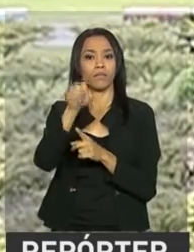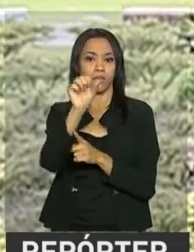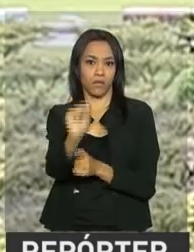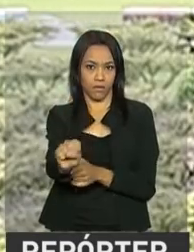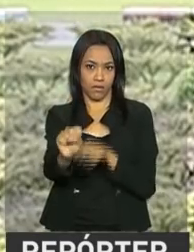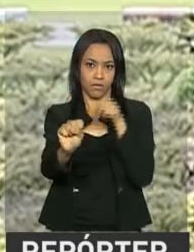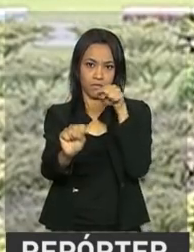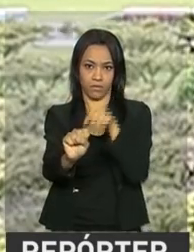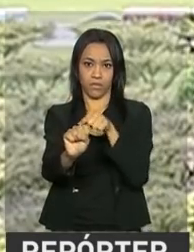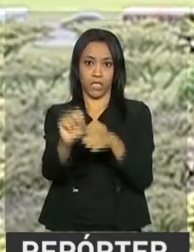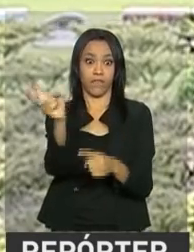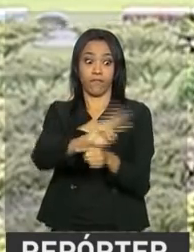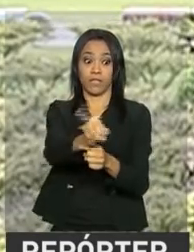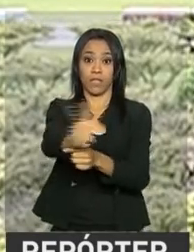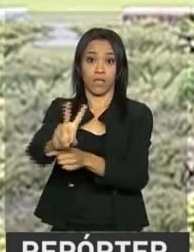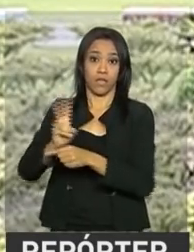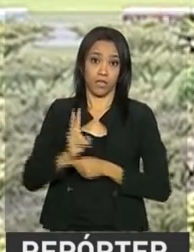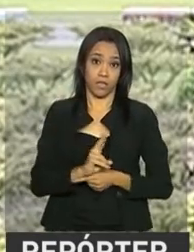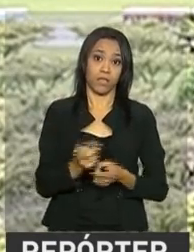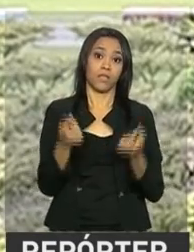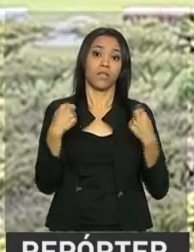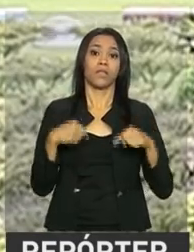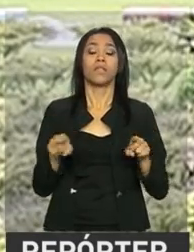Saúde Suplementar. O cliente também